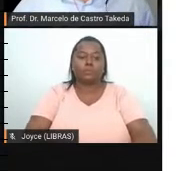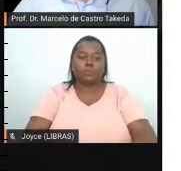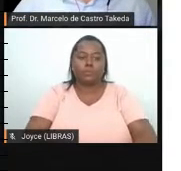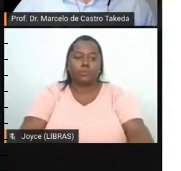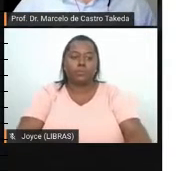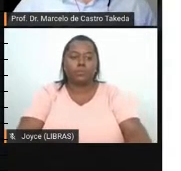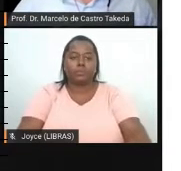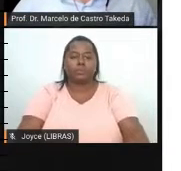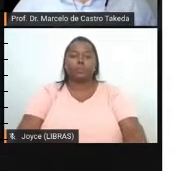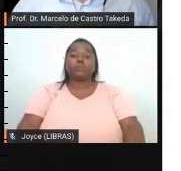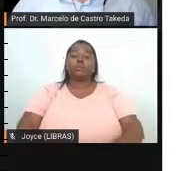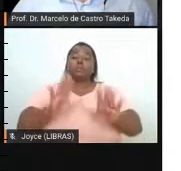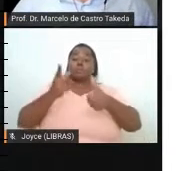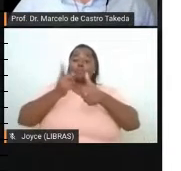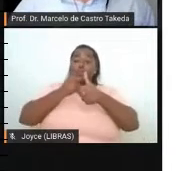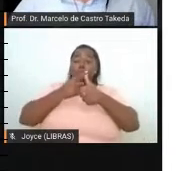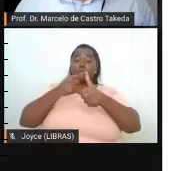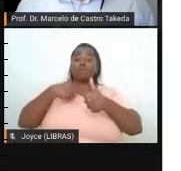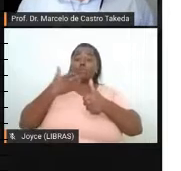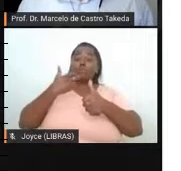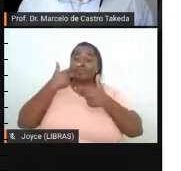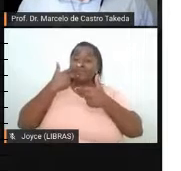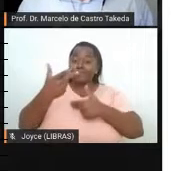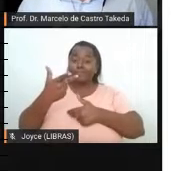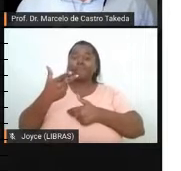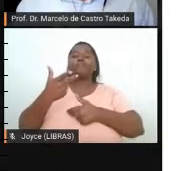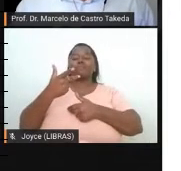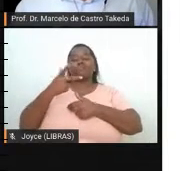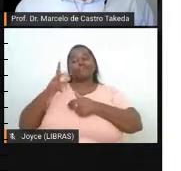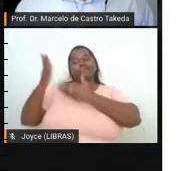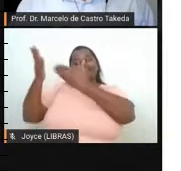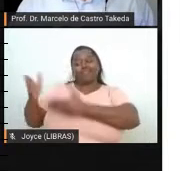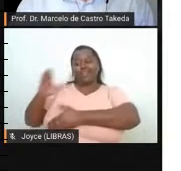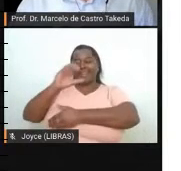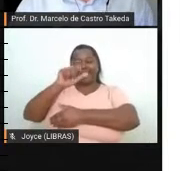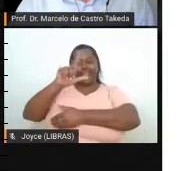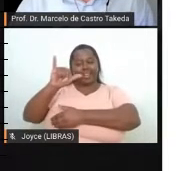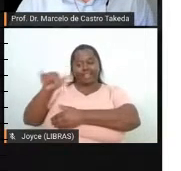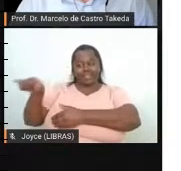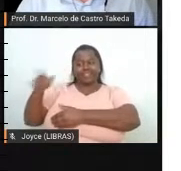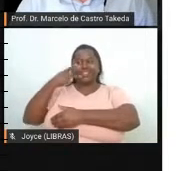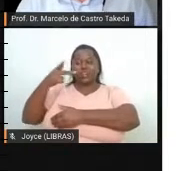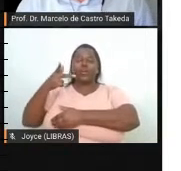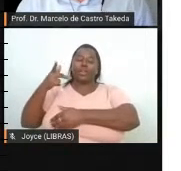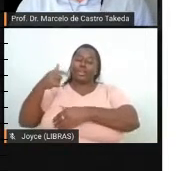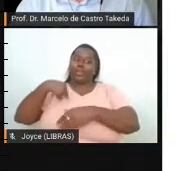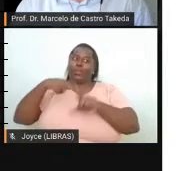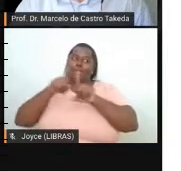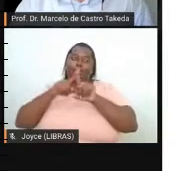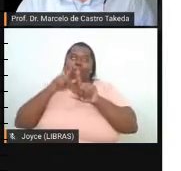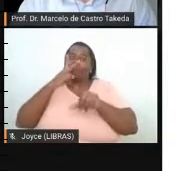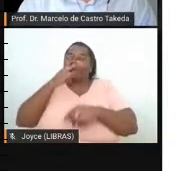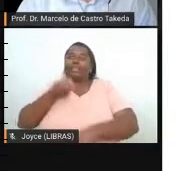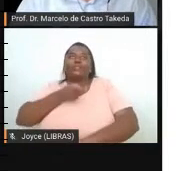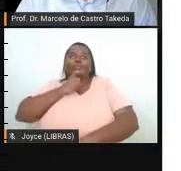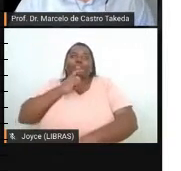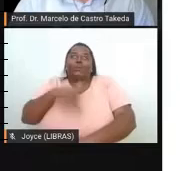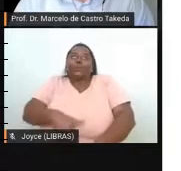eu primeiro queria dizer, assim como a Kali, do frio na barriga de falar depois do professor Zacarias,